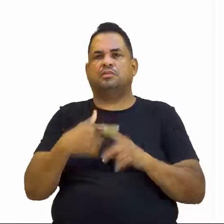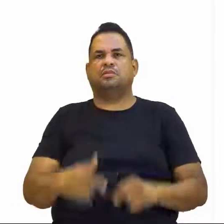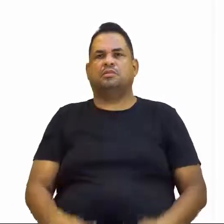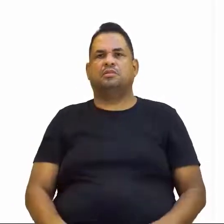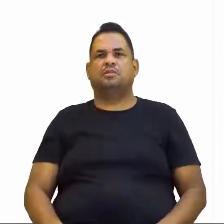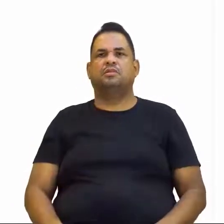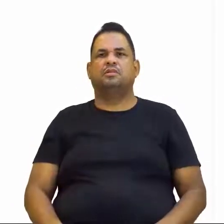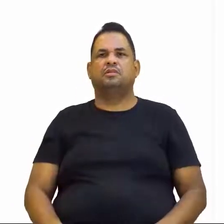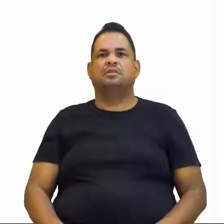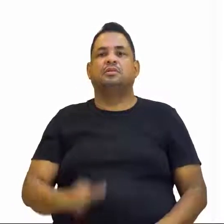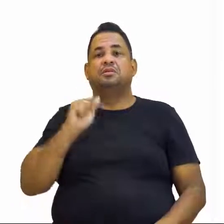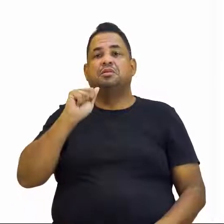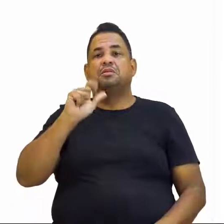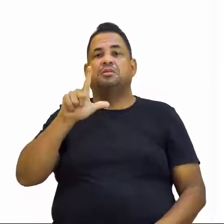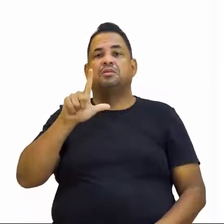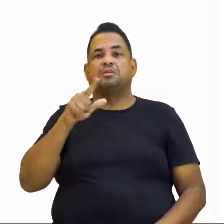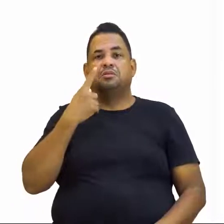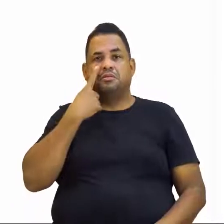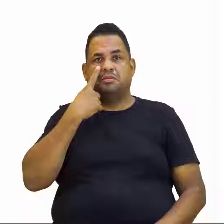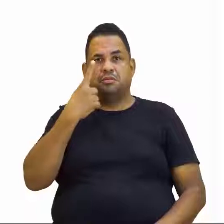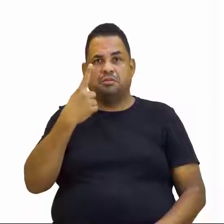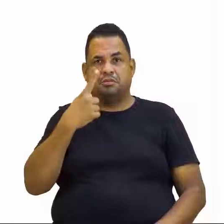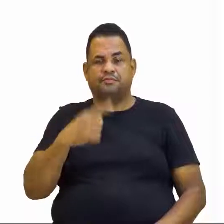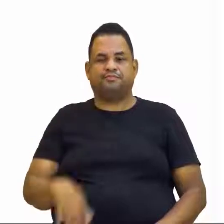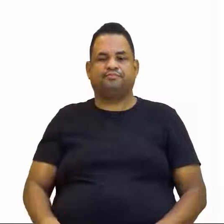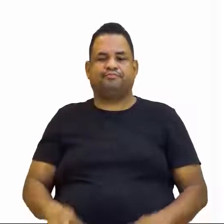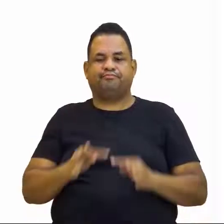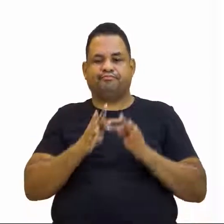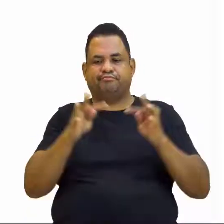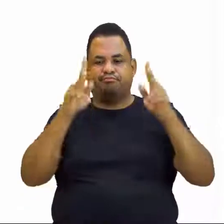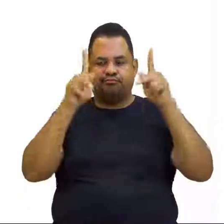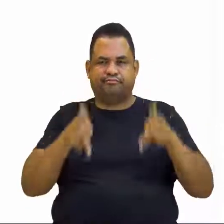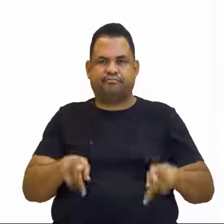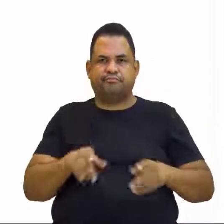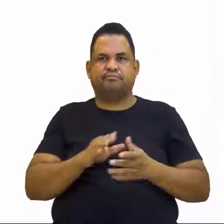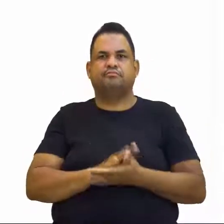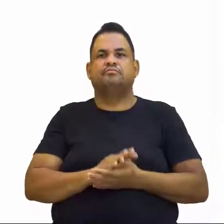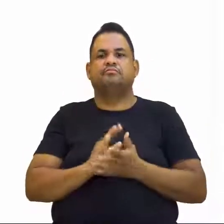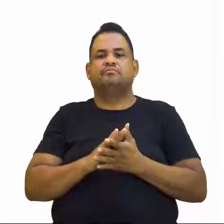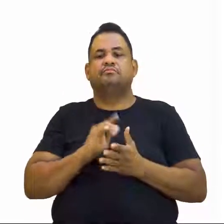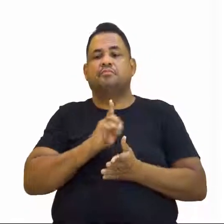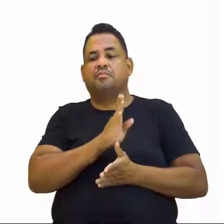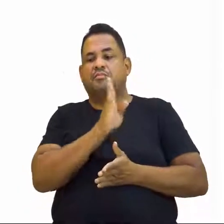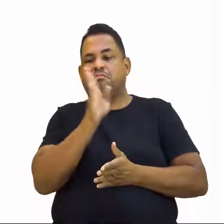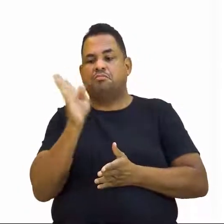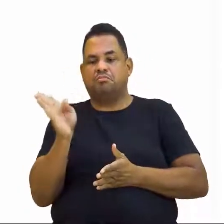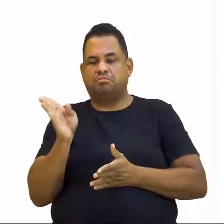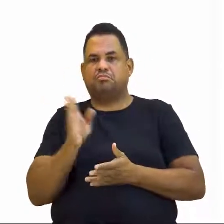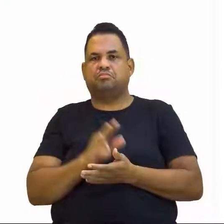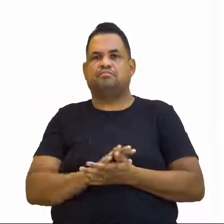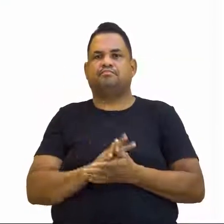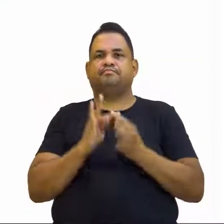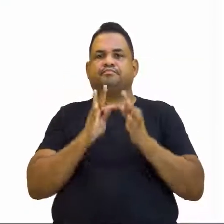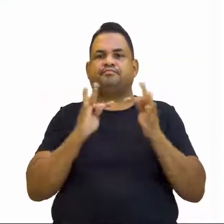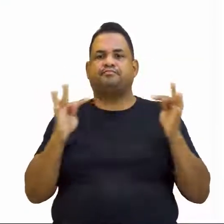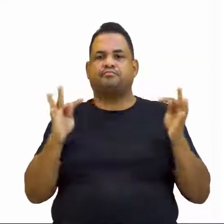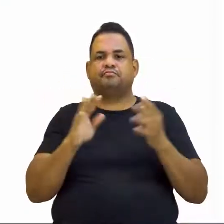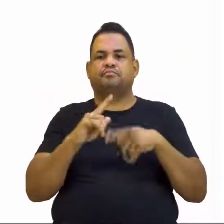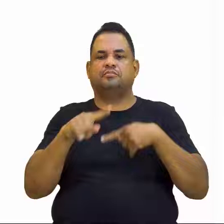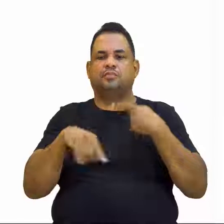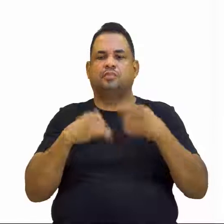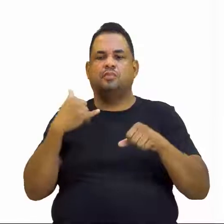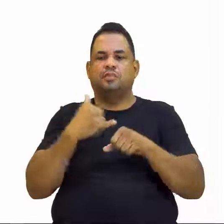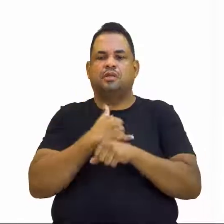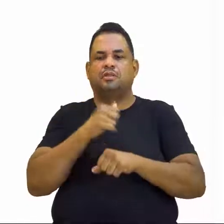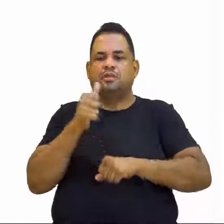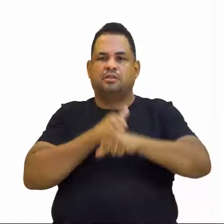E o alumínio? Se você for olhar, o alumínio está lá do outro lado da tabela, depois dos metais de